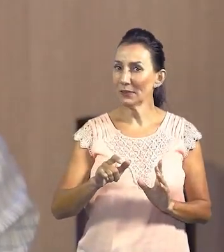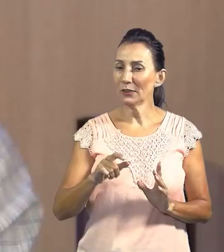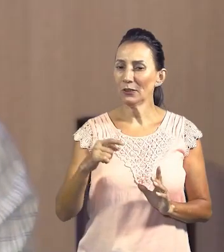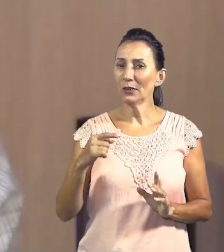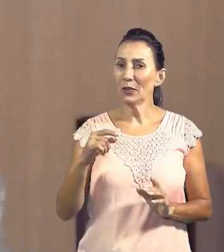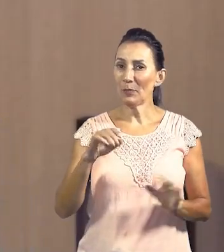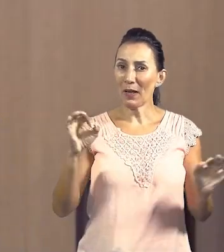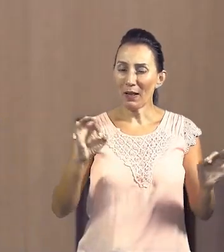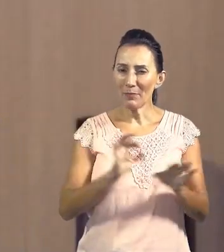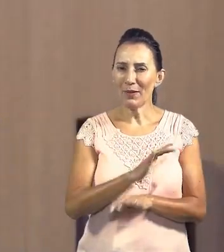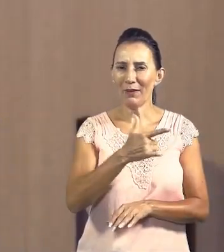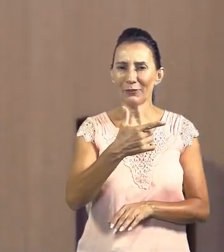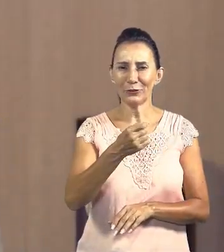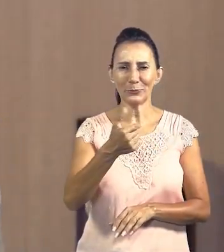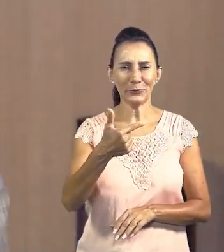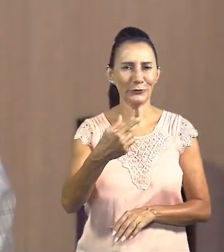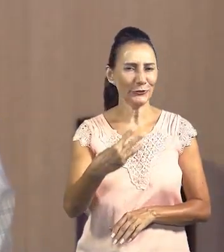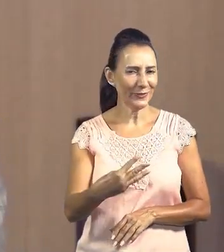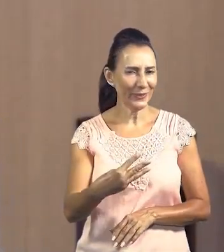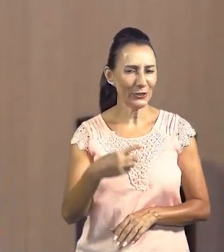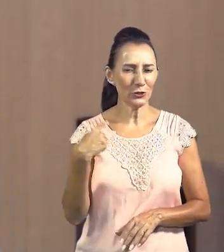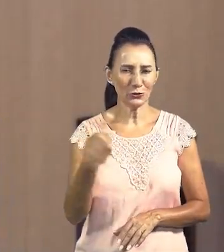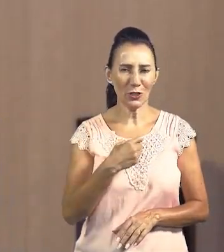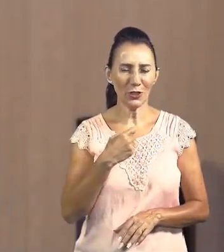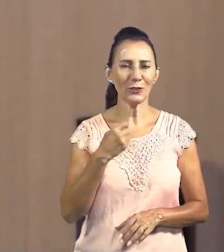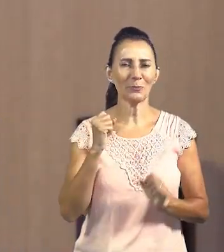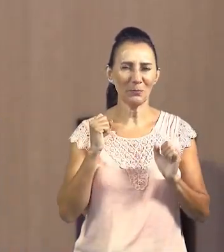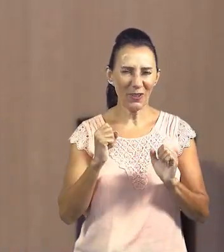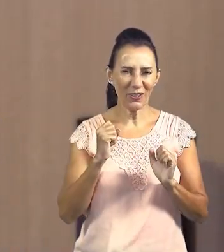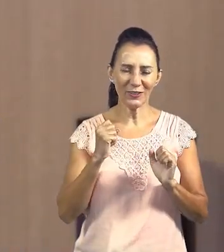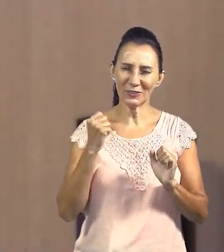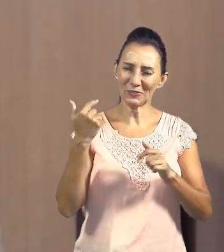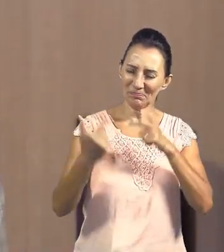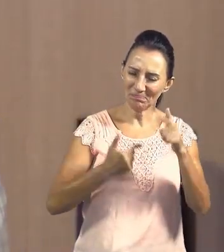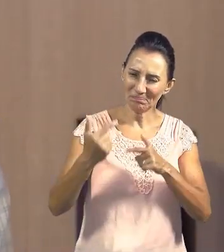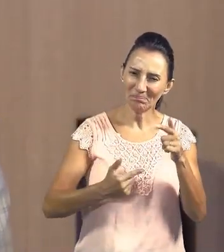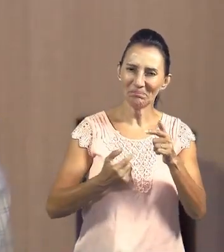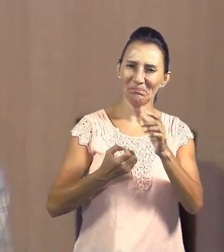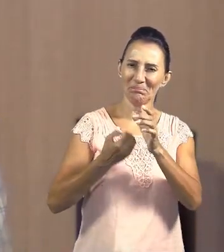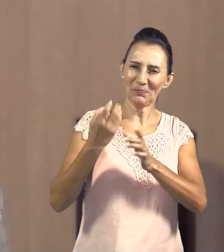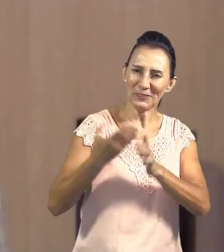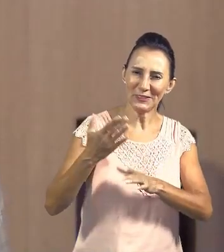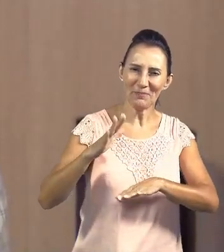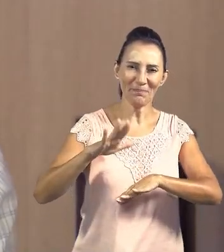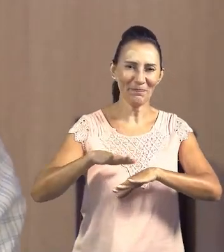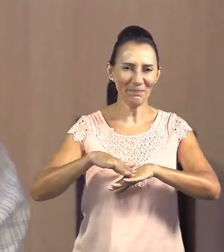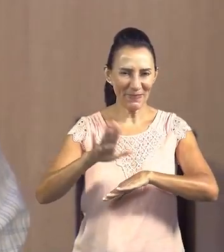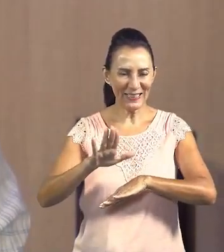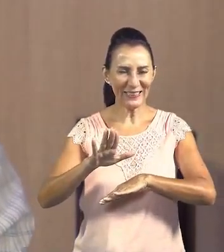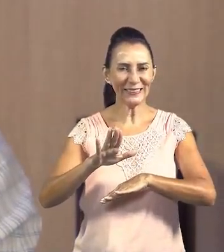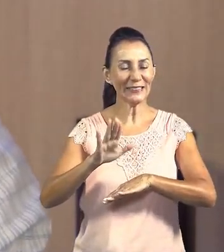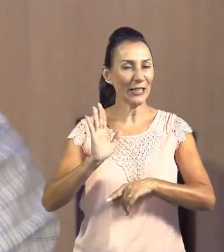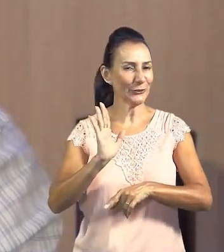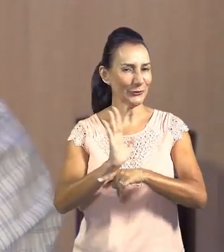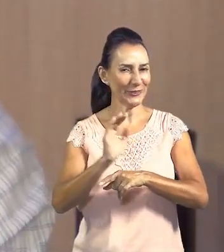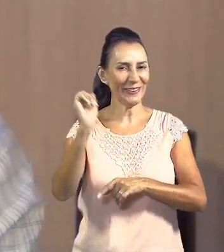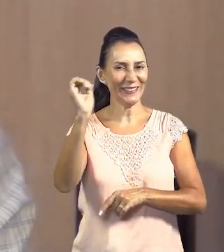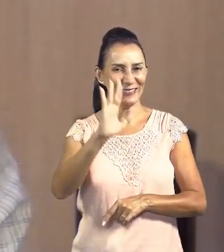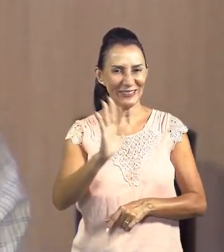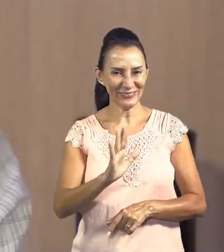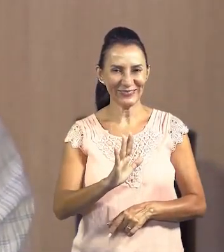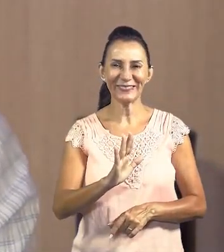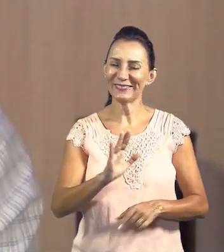nós possamos correr muito mais, e possamos produzir também muito mais para o nosso querido